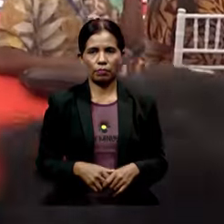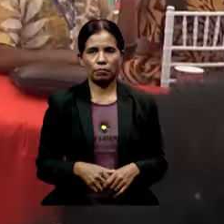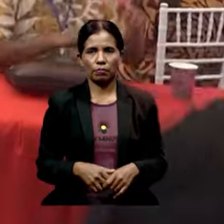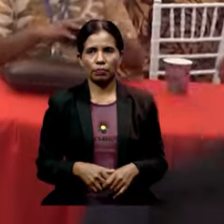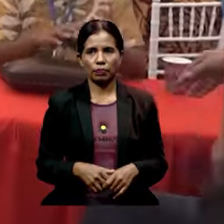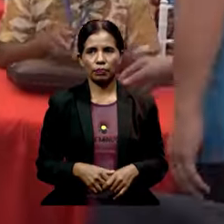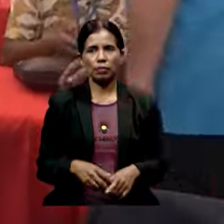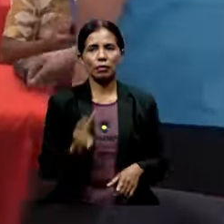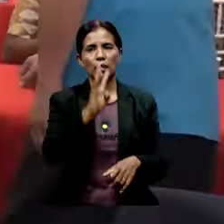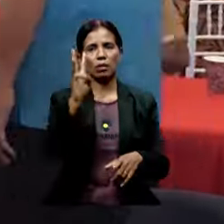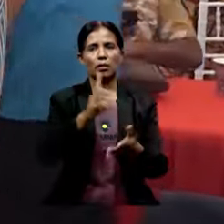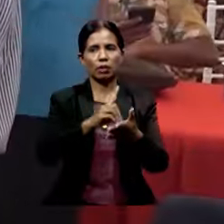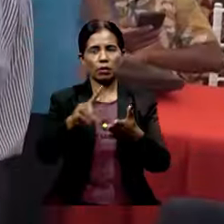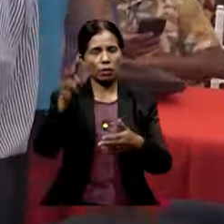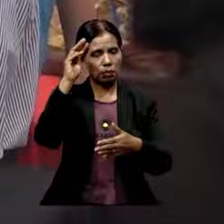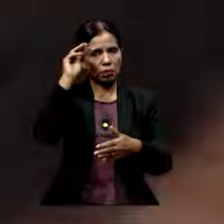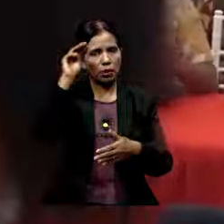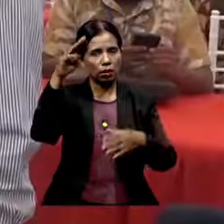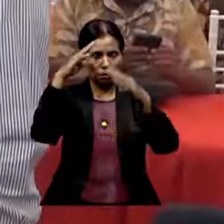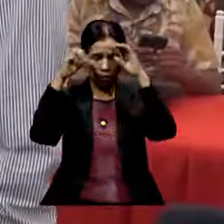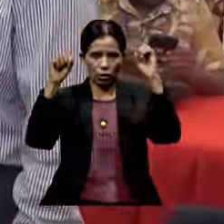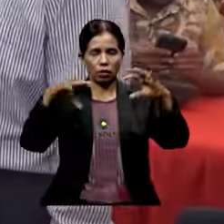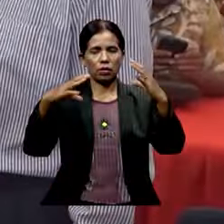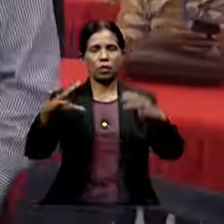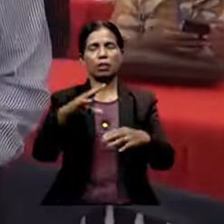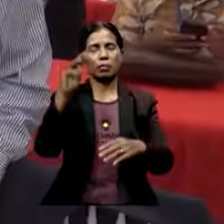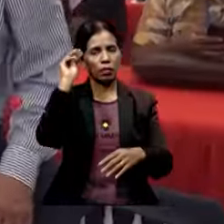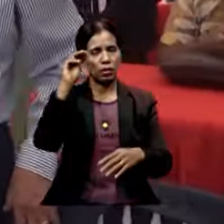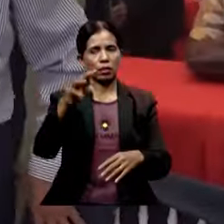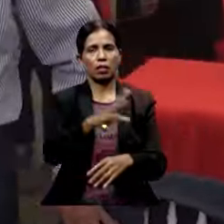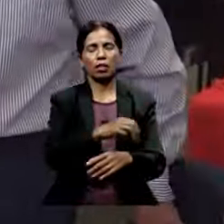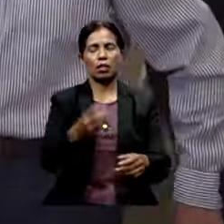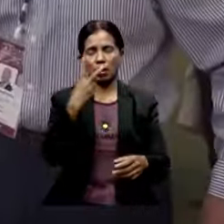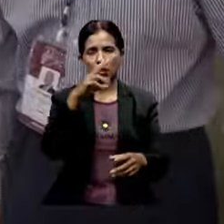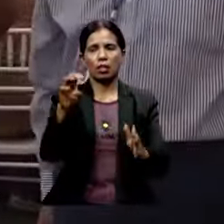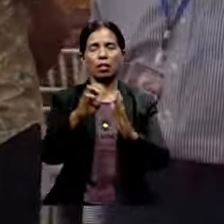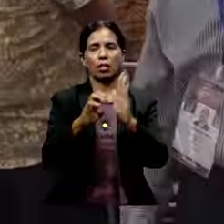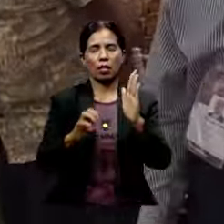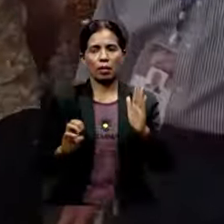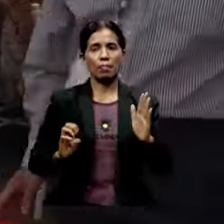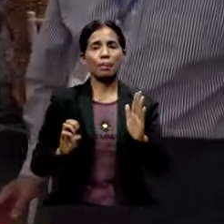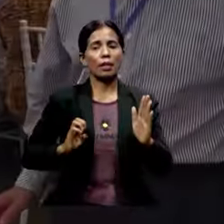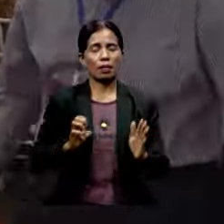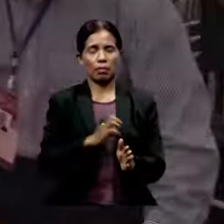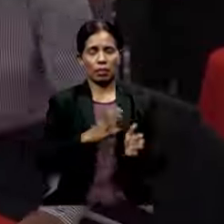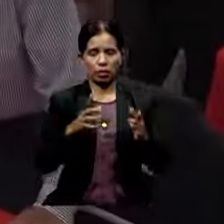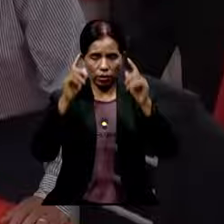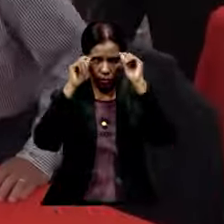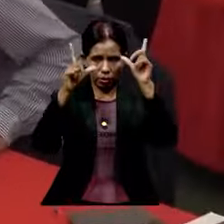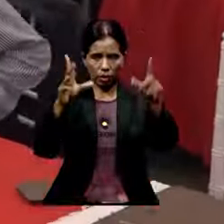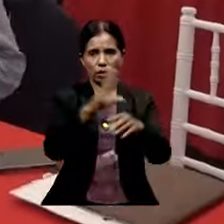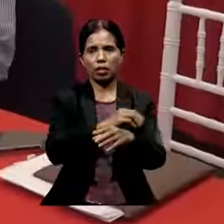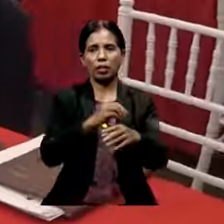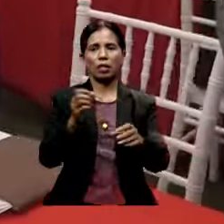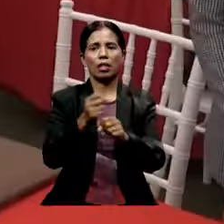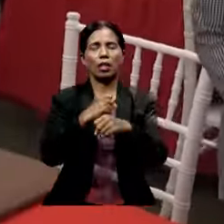E a quarta semana, né, ministro presidência, conselho ministro Agil Pereira, acompanhado do seu embaixador a Timor-Leste e a Nova Zelândia, Felicidade Guterres,